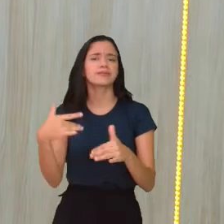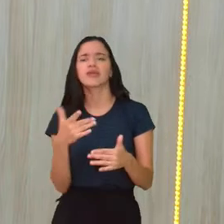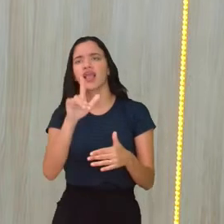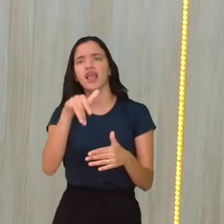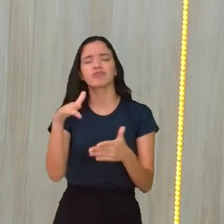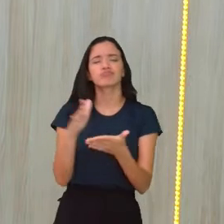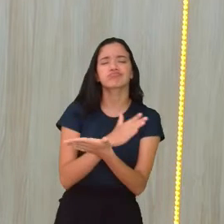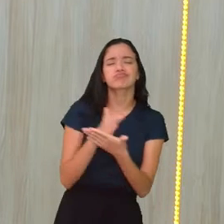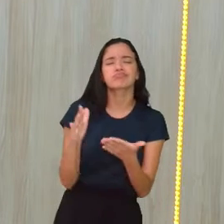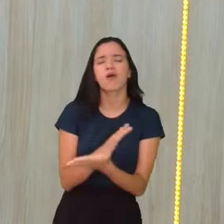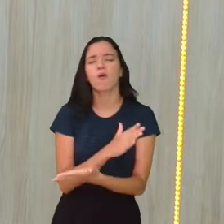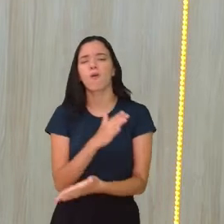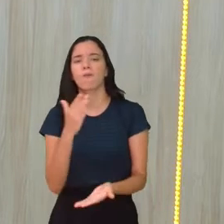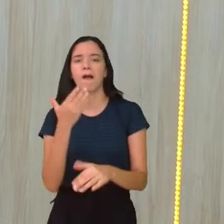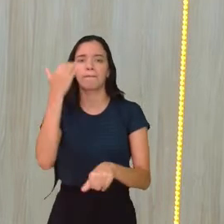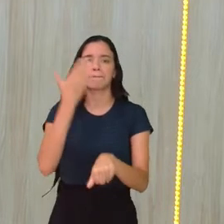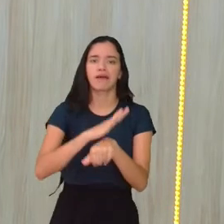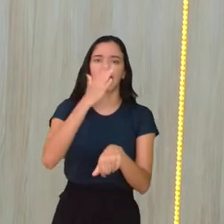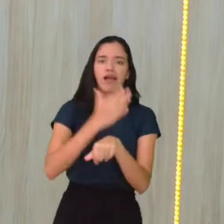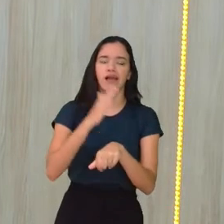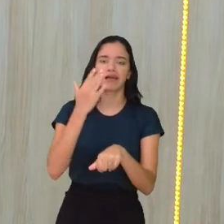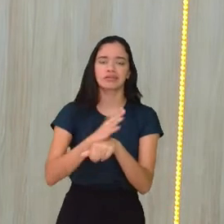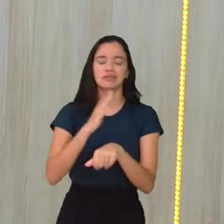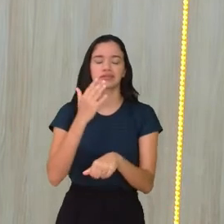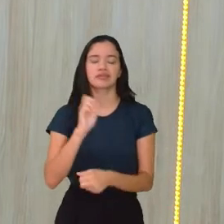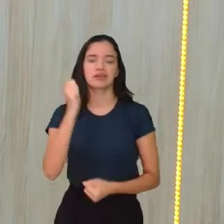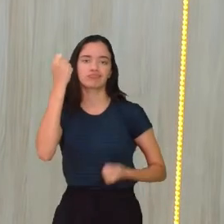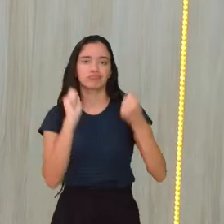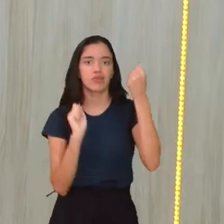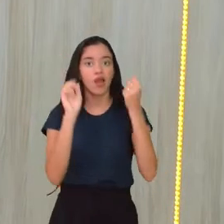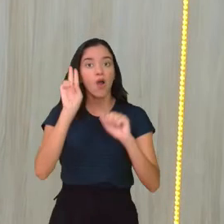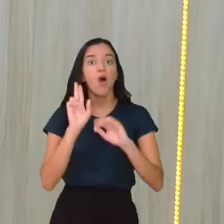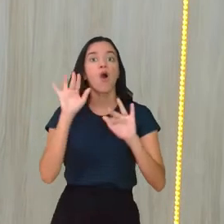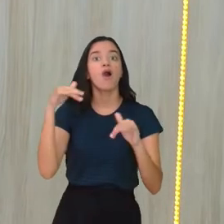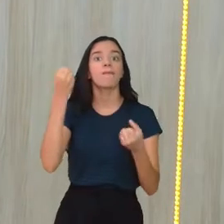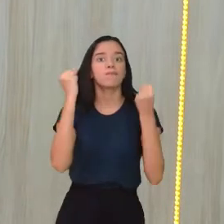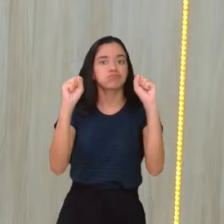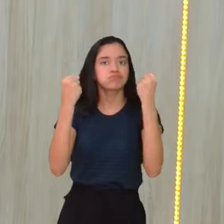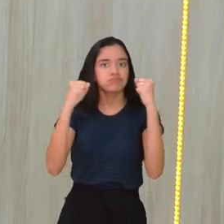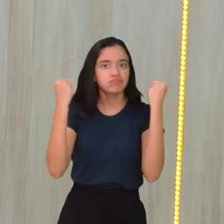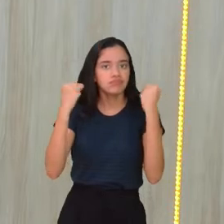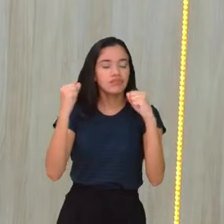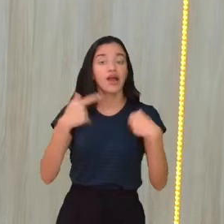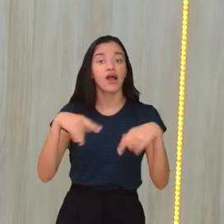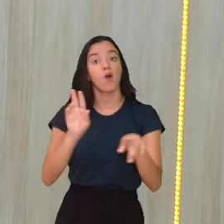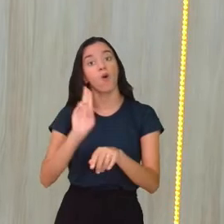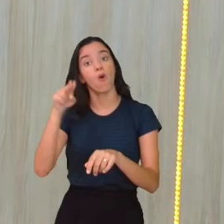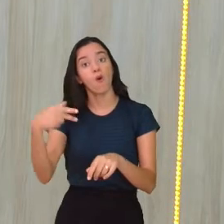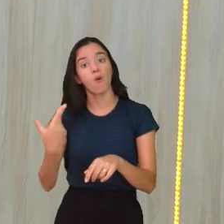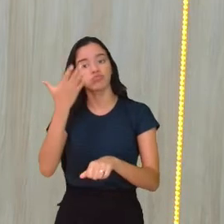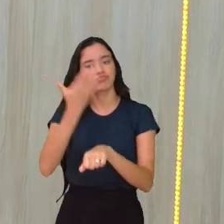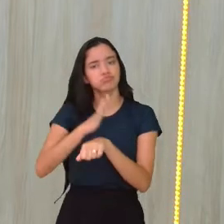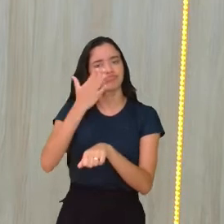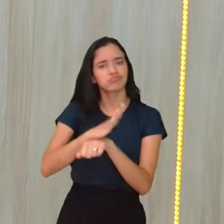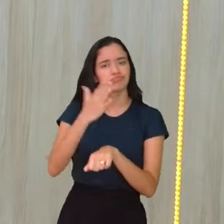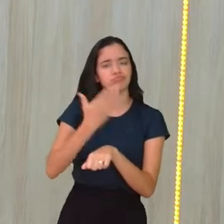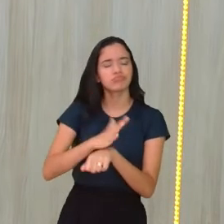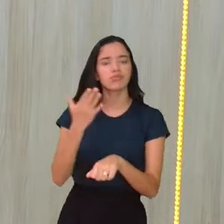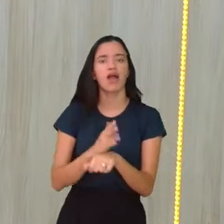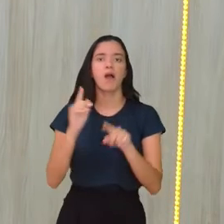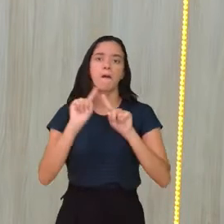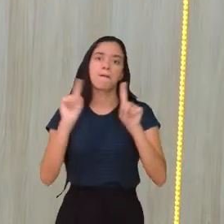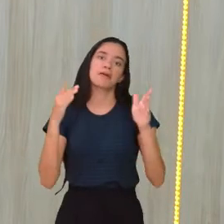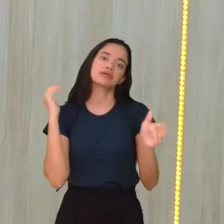algumas práticas de atividade física ou exercício físico, mas o esporte mesmo, ele está